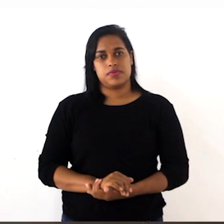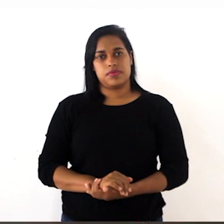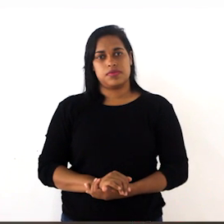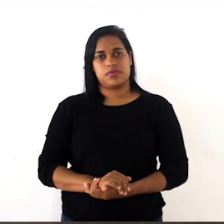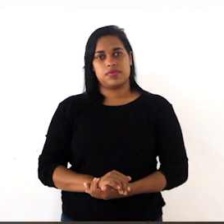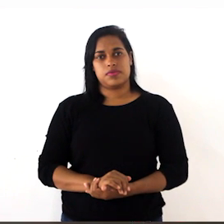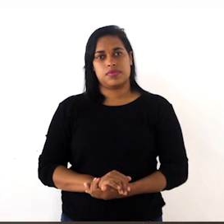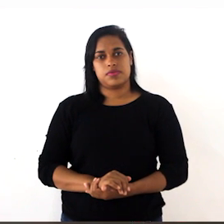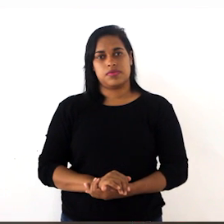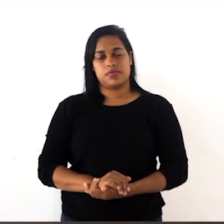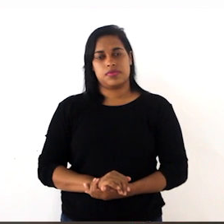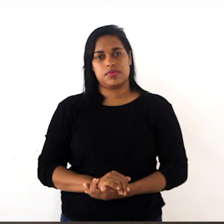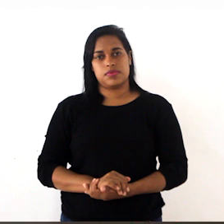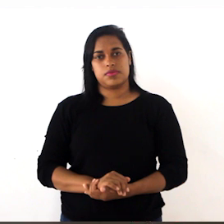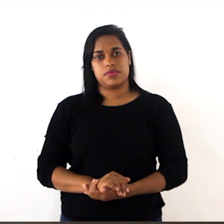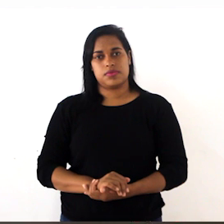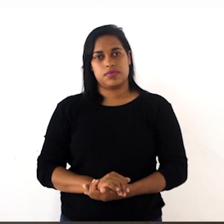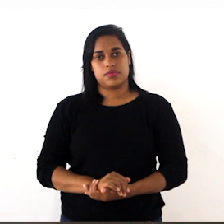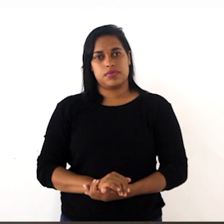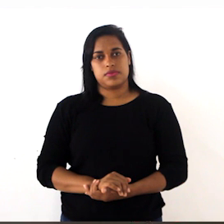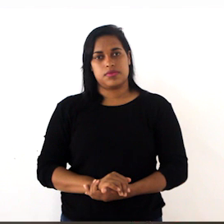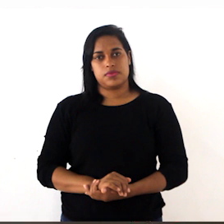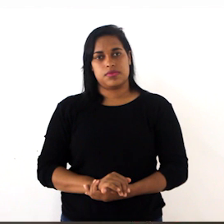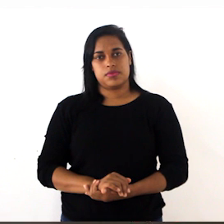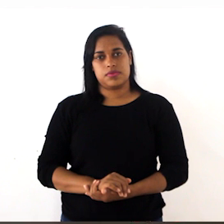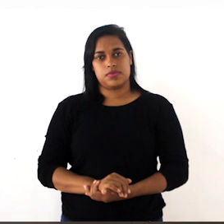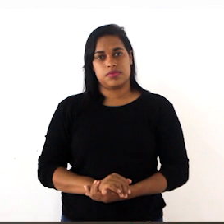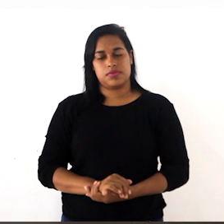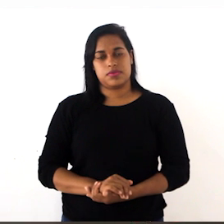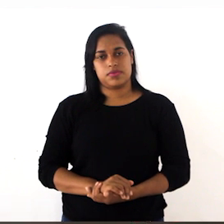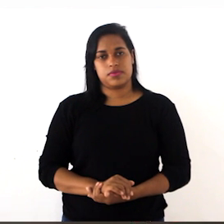Vamos fazer aqui os inputs.